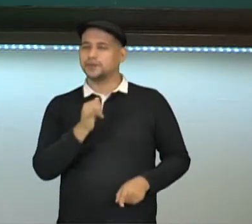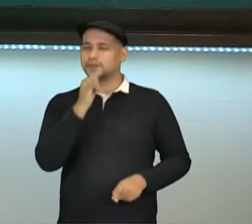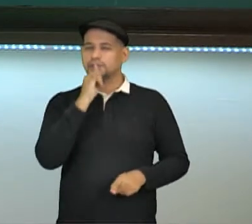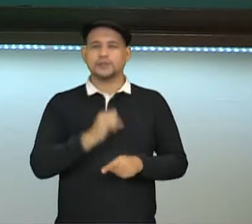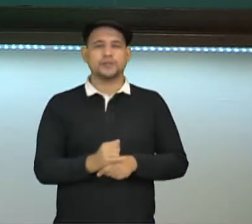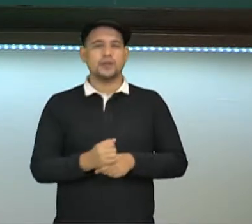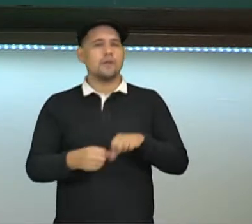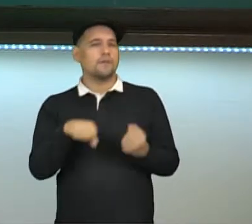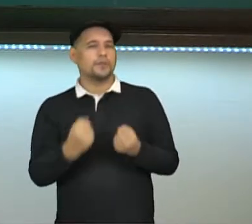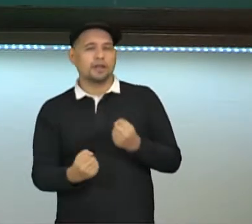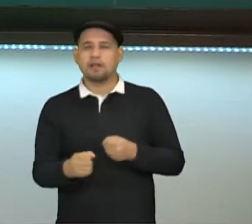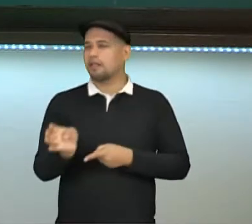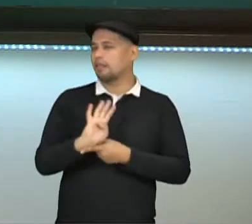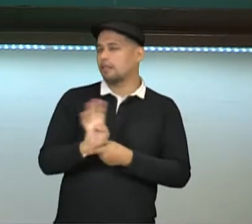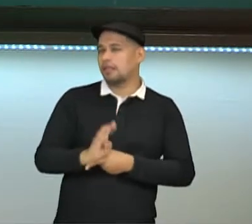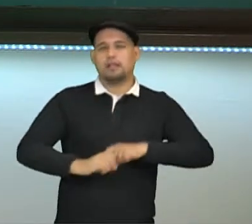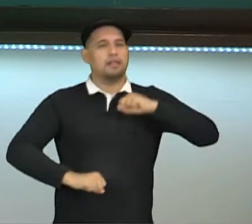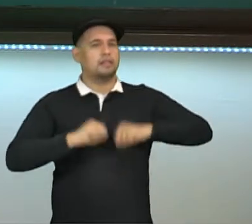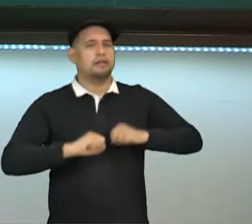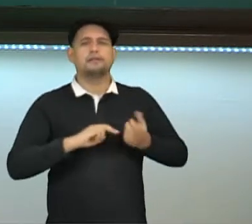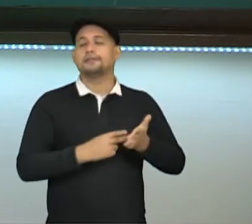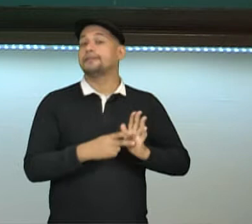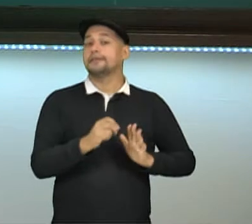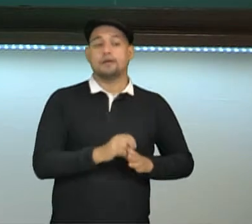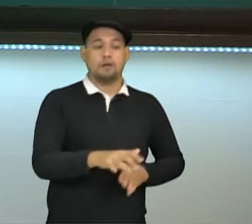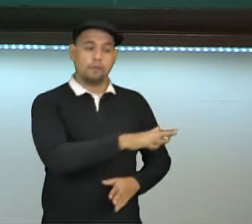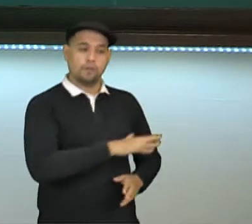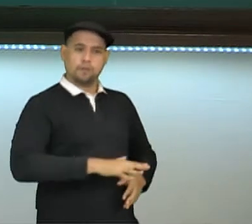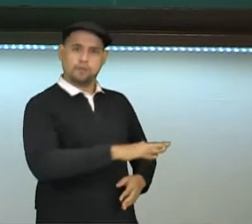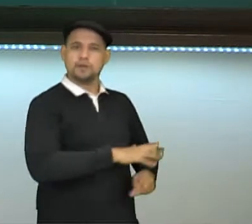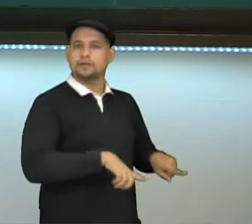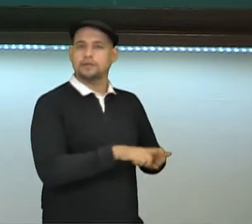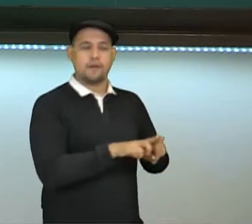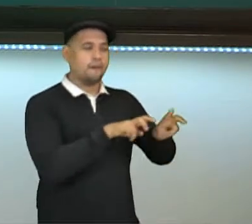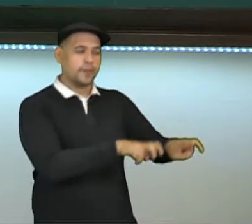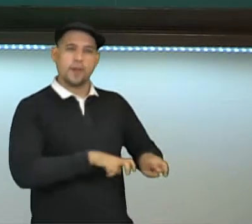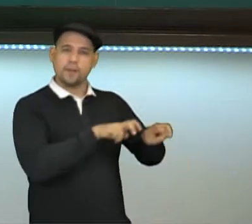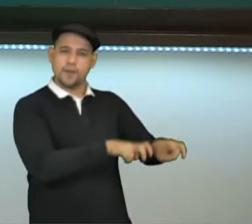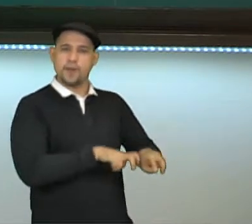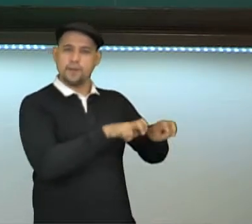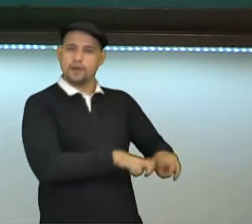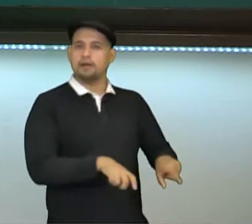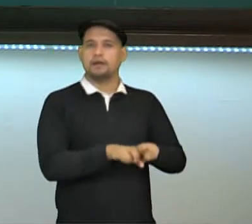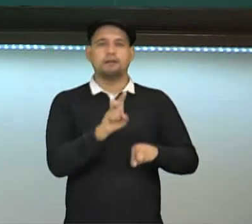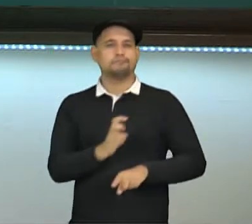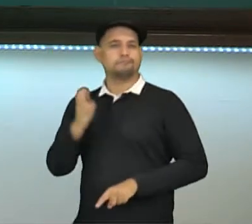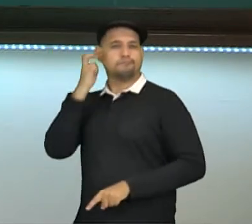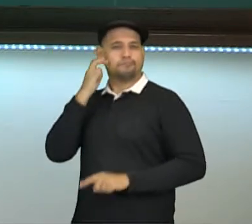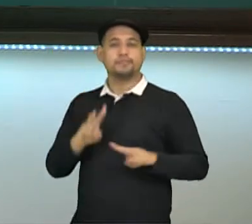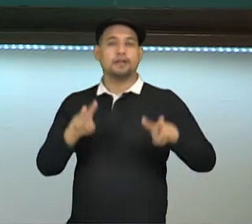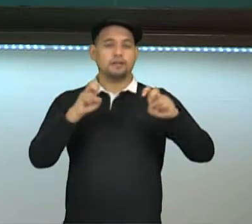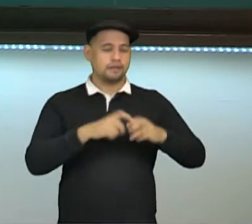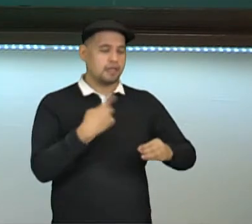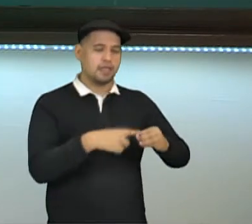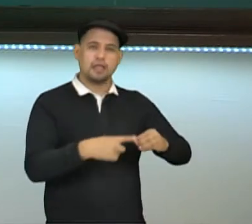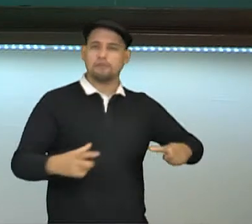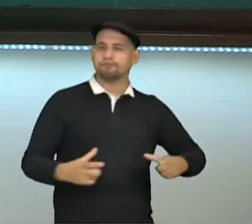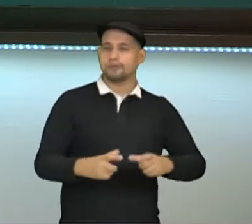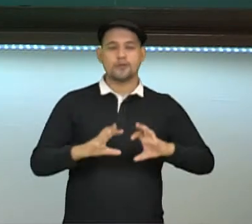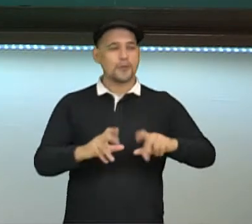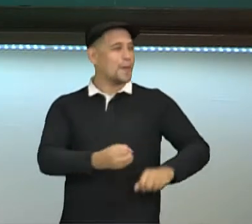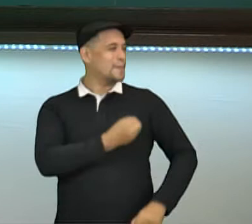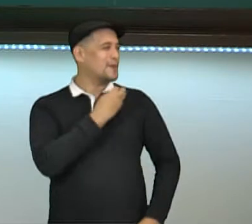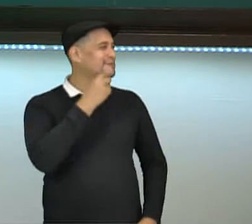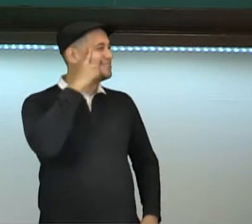avião, cinema, indústria, significa que aquele meio de agricultura, daquela cultura assim da cidade pequena, que todo mundo dá bom dia,